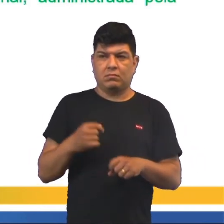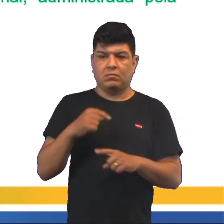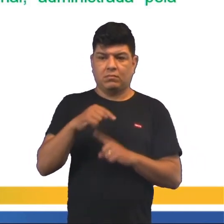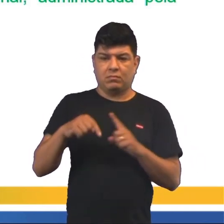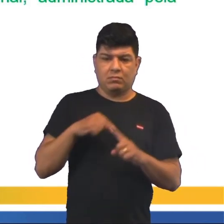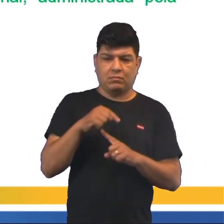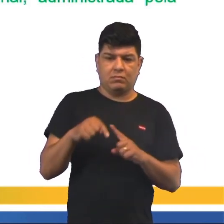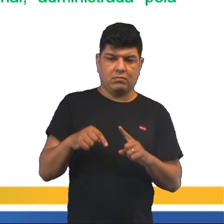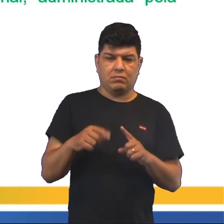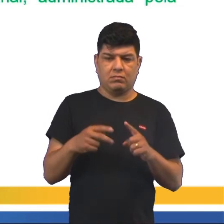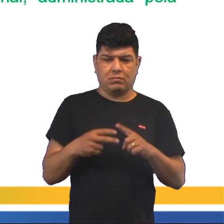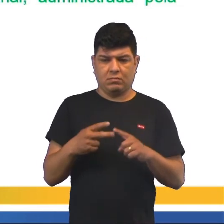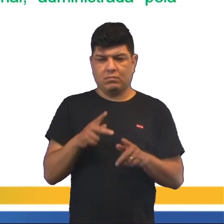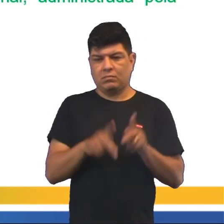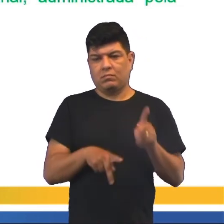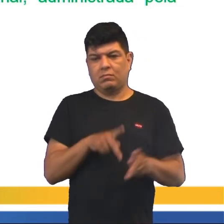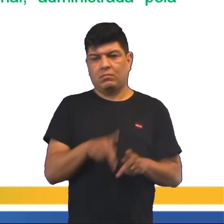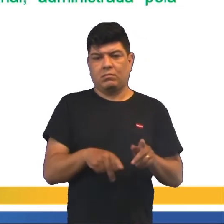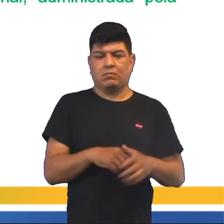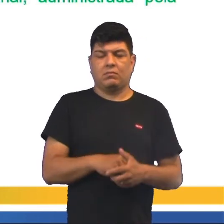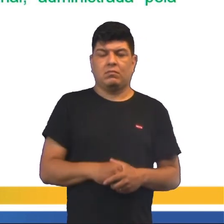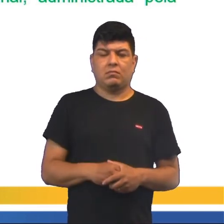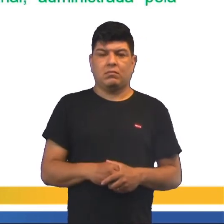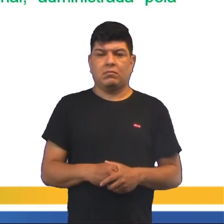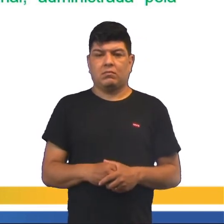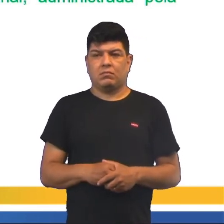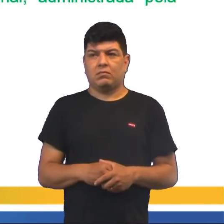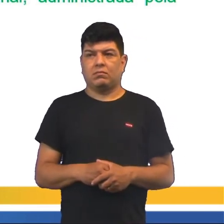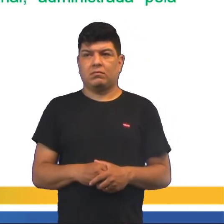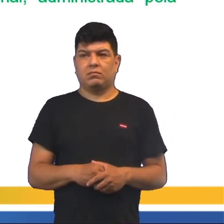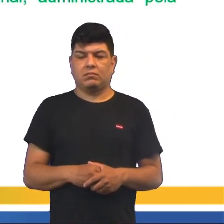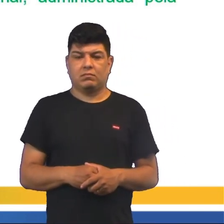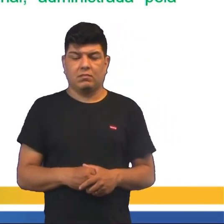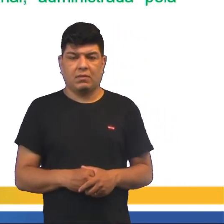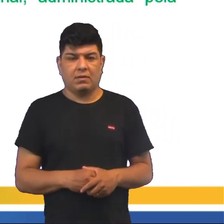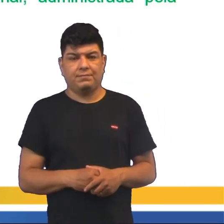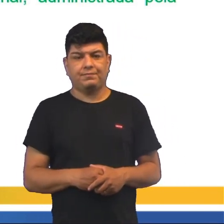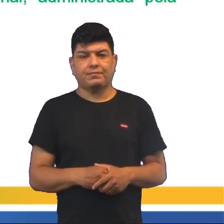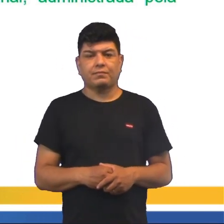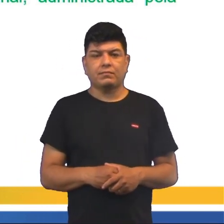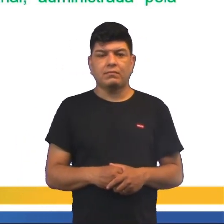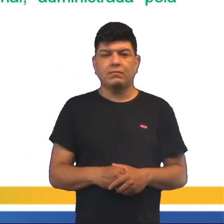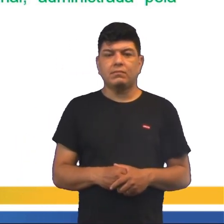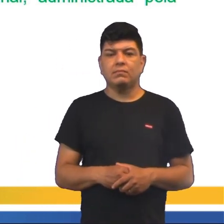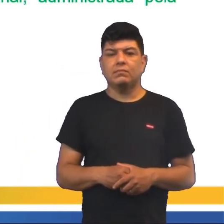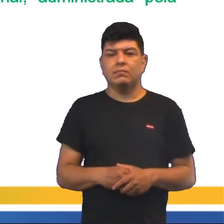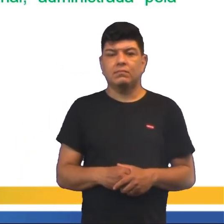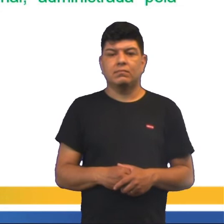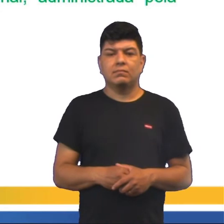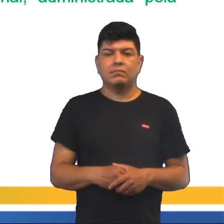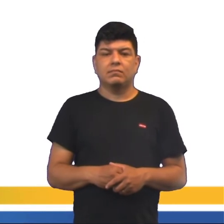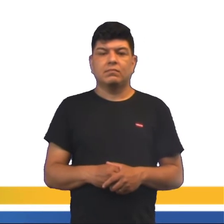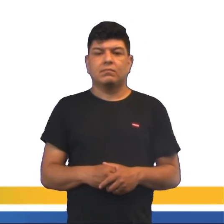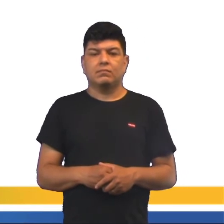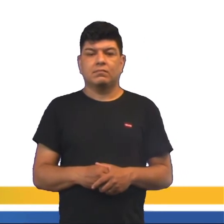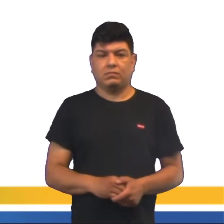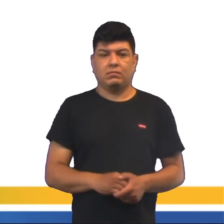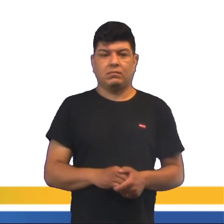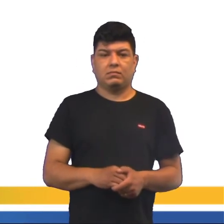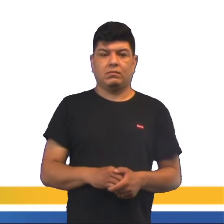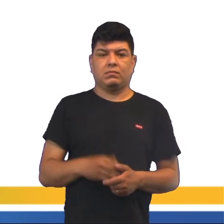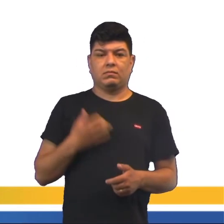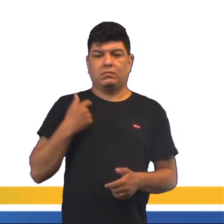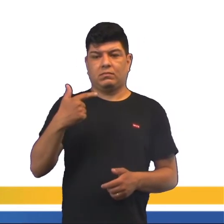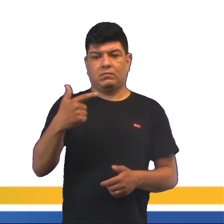tanto para os muçulmanos quanto para os judeus, né, que fazem peregrinações anuais.